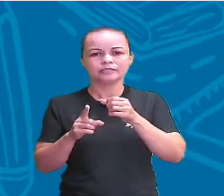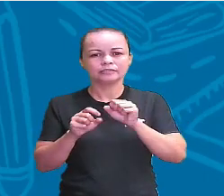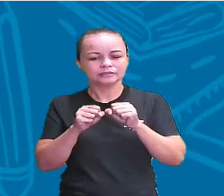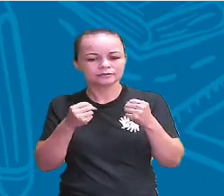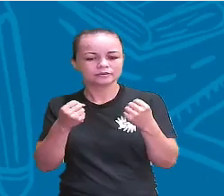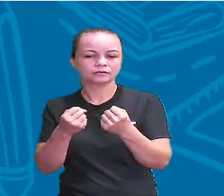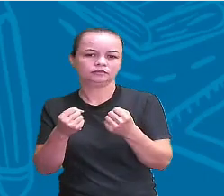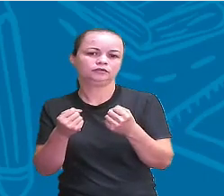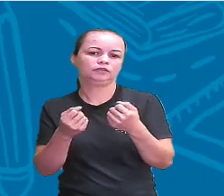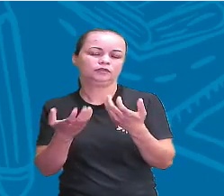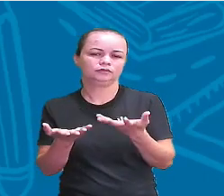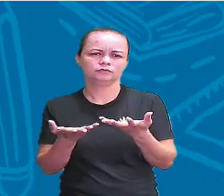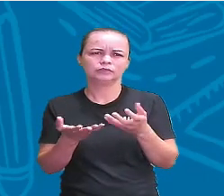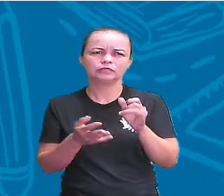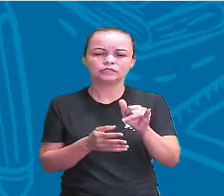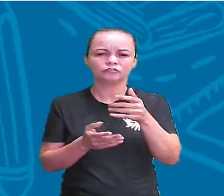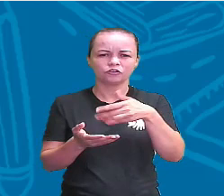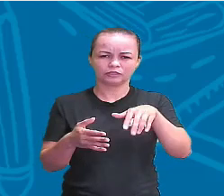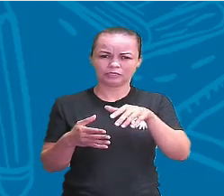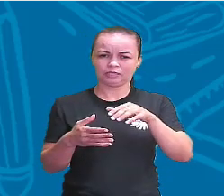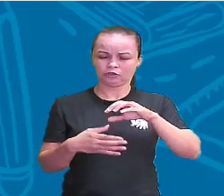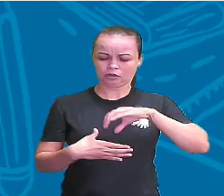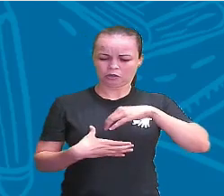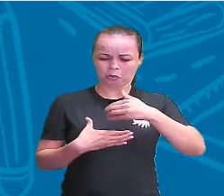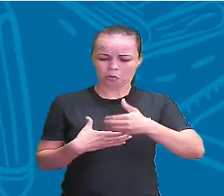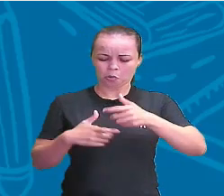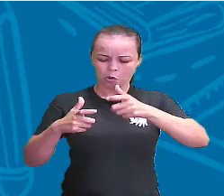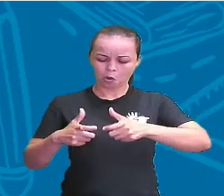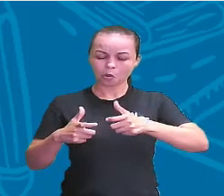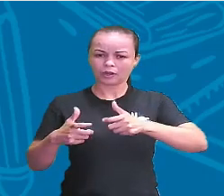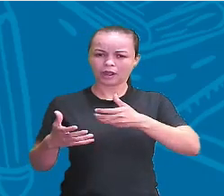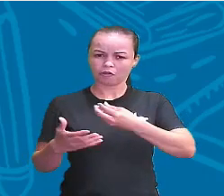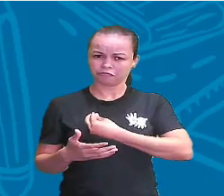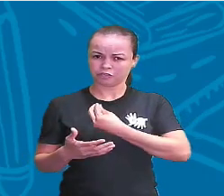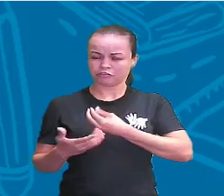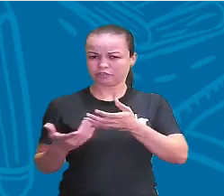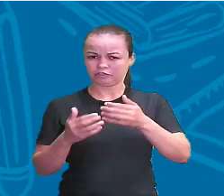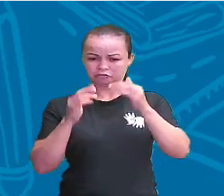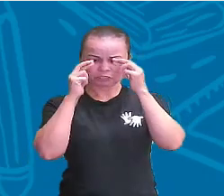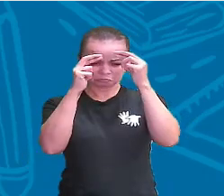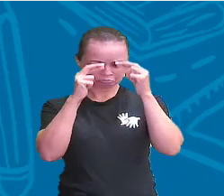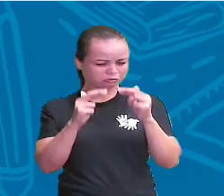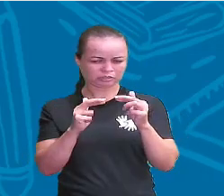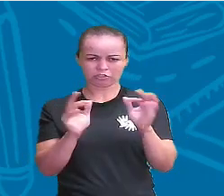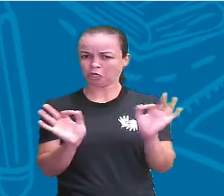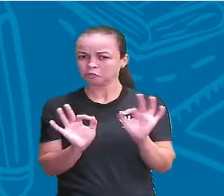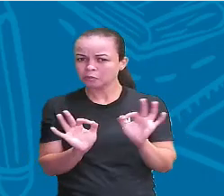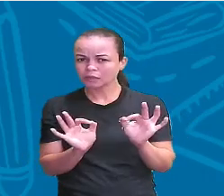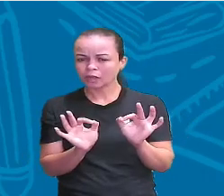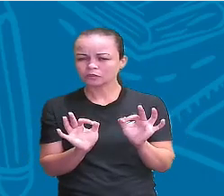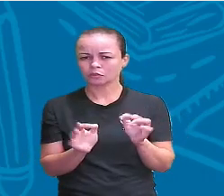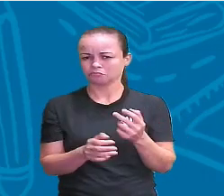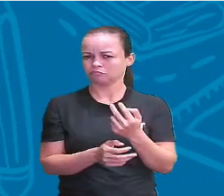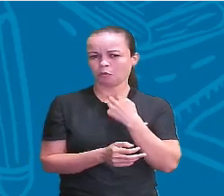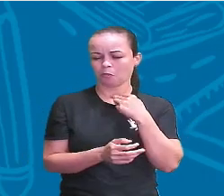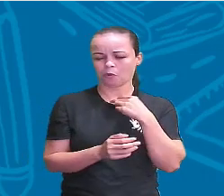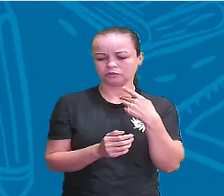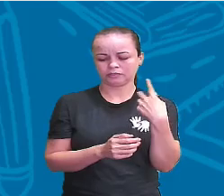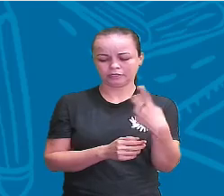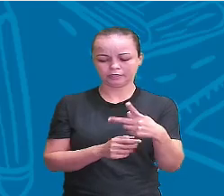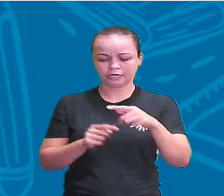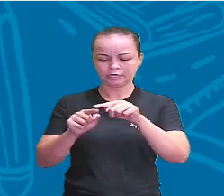ambiente em que você não tenha dignidade social, né, em que você não seja respeitado, né, você não pode dizer que